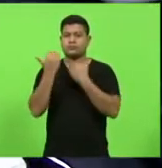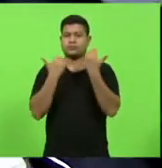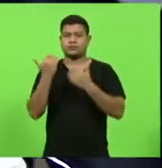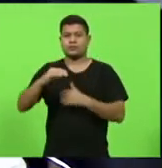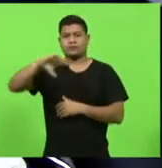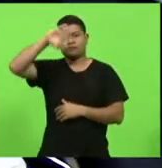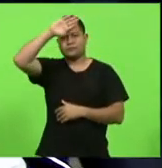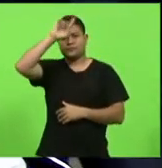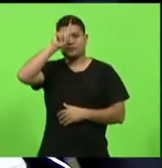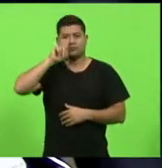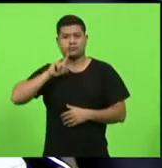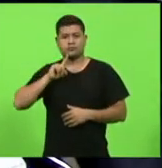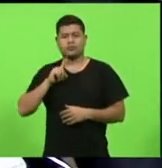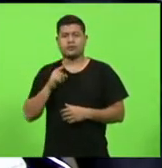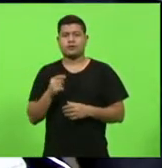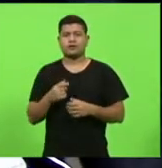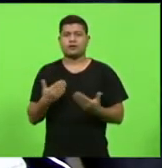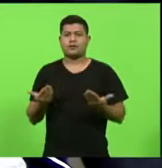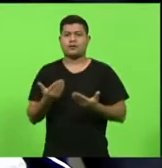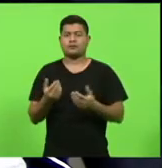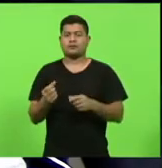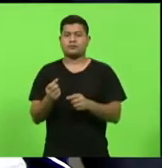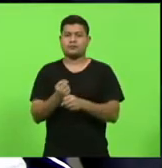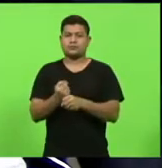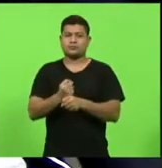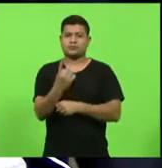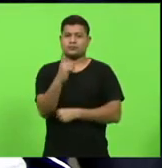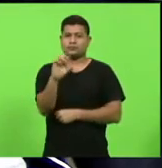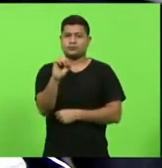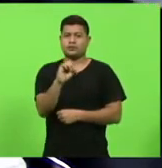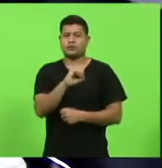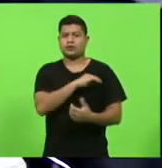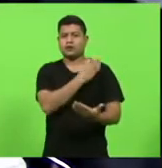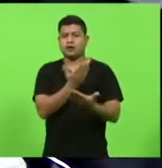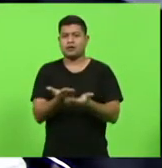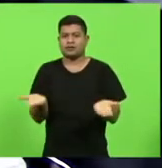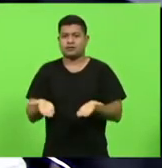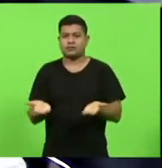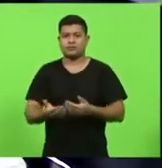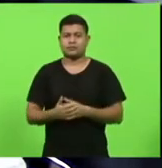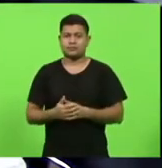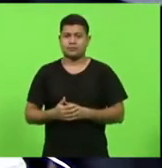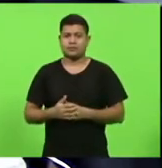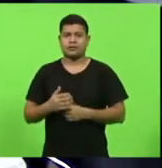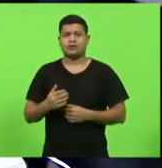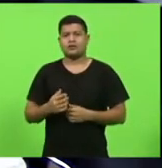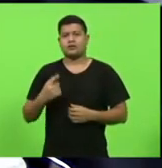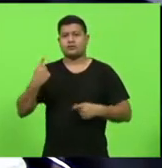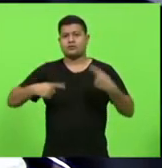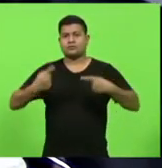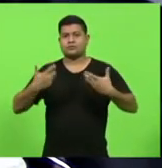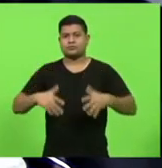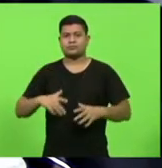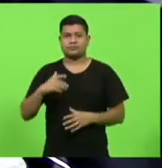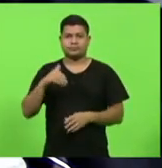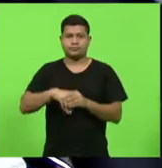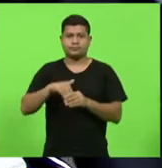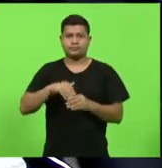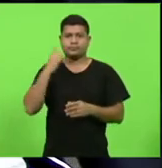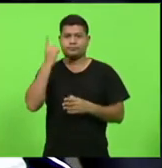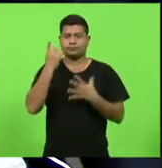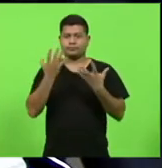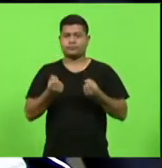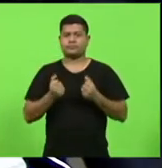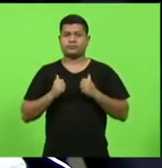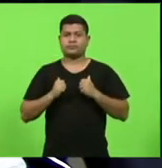bem como nos 10 anos anteriores no Estado de Santa Catarina. Em discussão. Não havendo quem queira discutir, em votação.